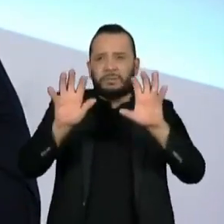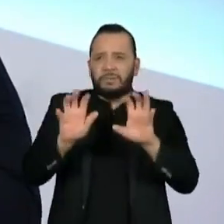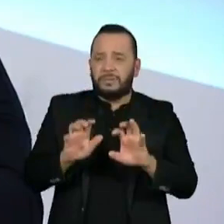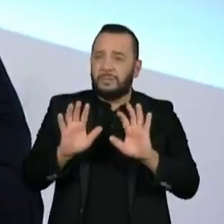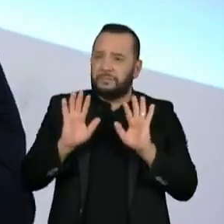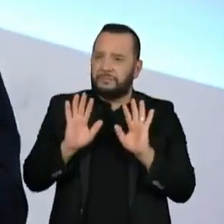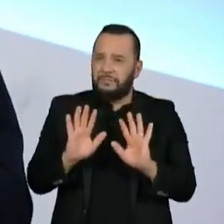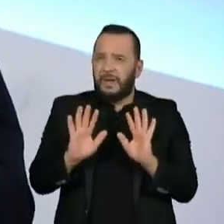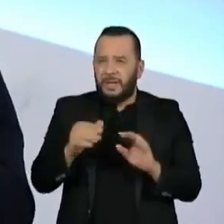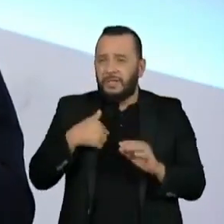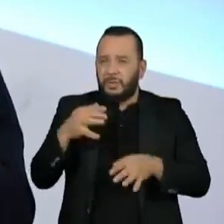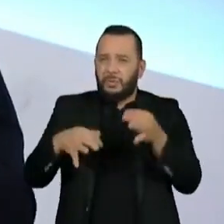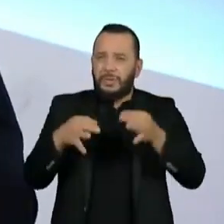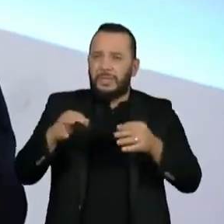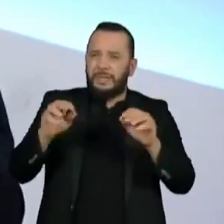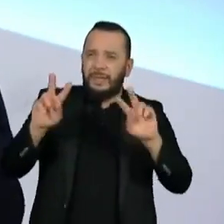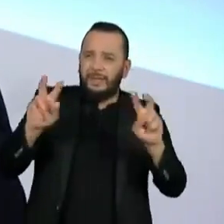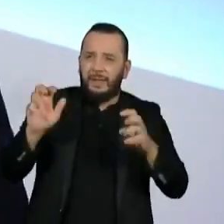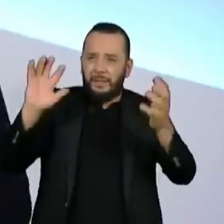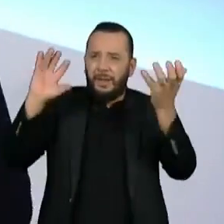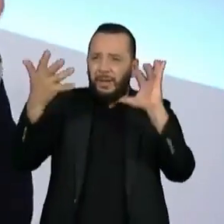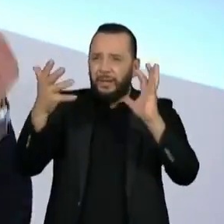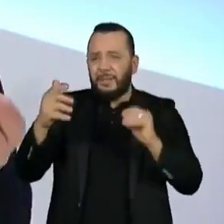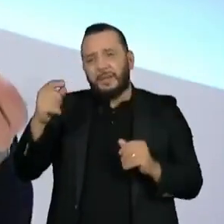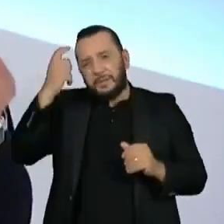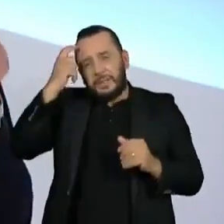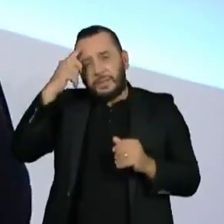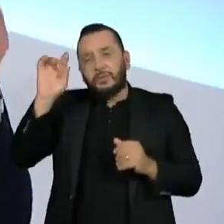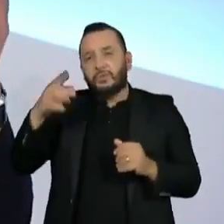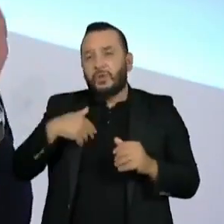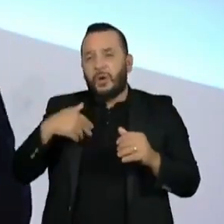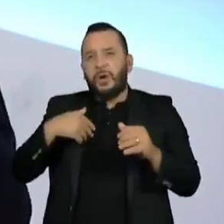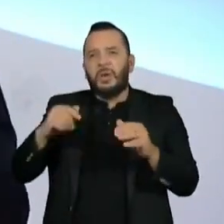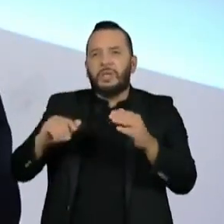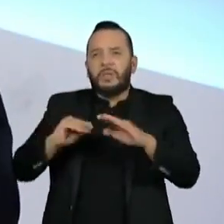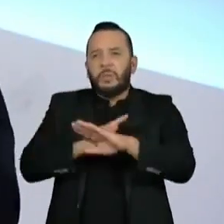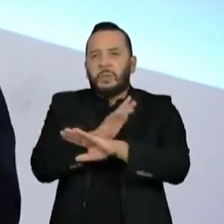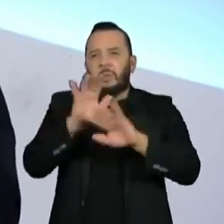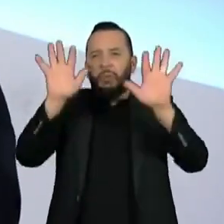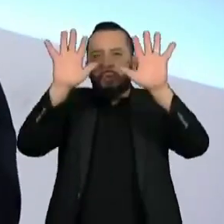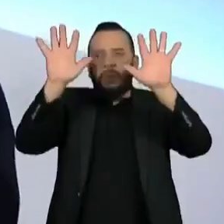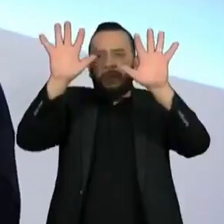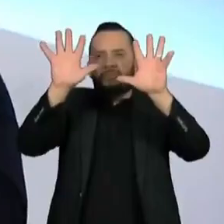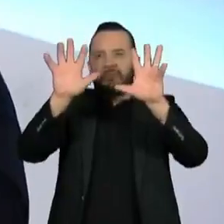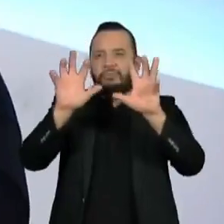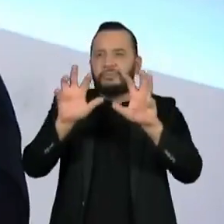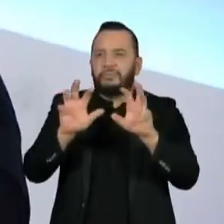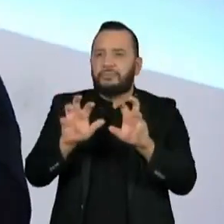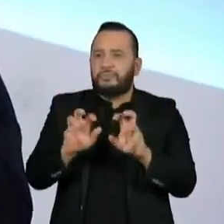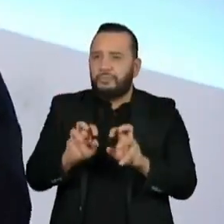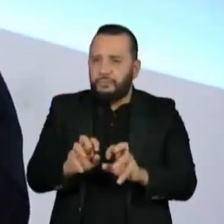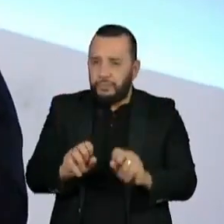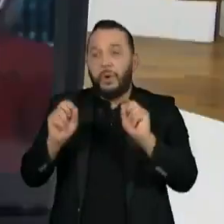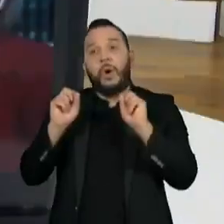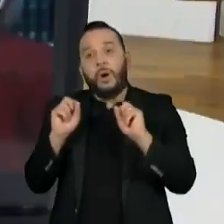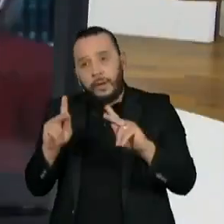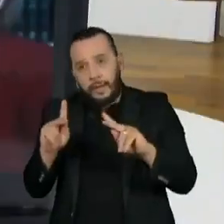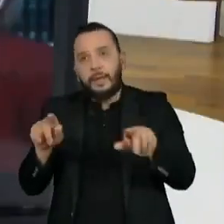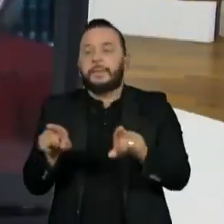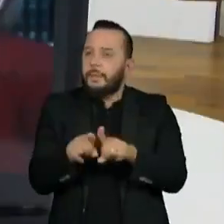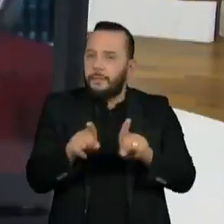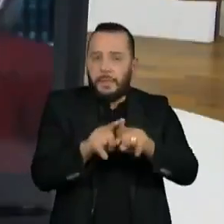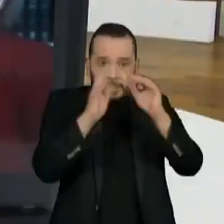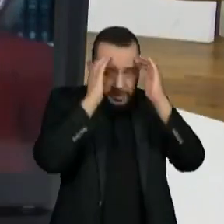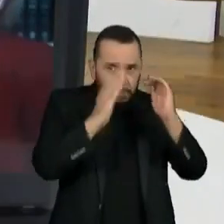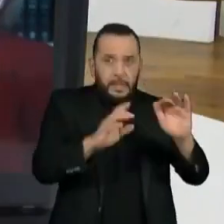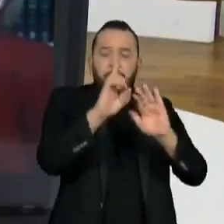climática, a senhora defende que a gente não pode olhar só para a redução das emissões sem olhar para a questão do respeito aos